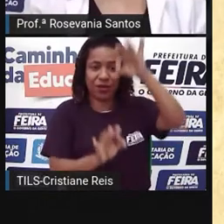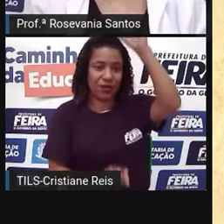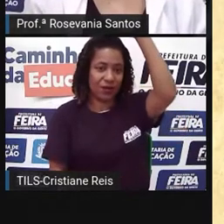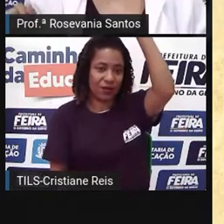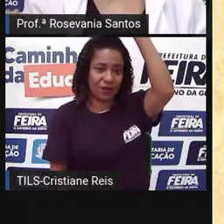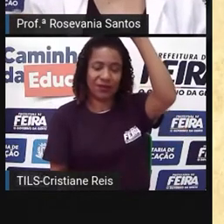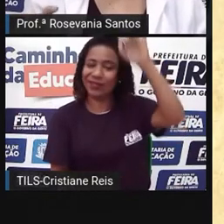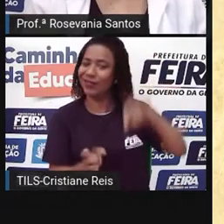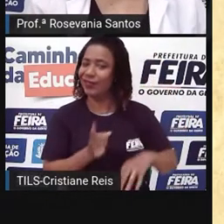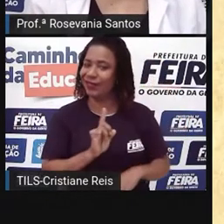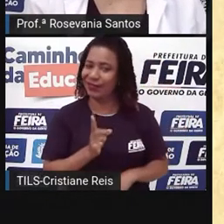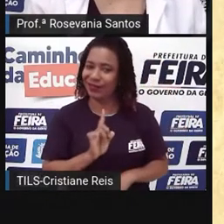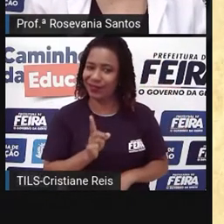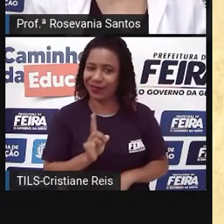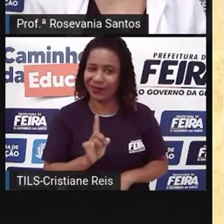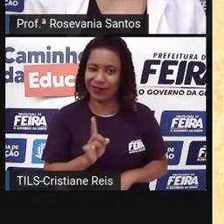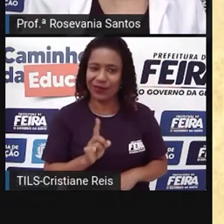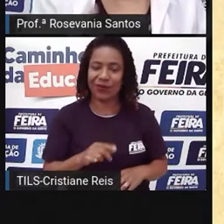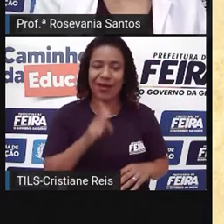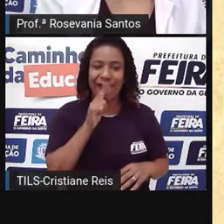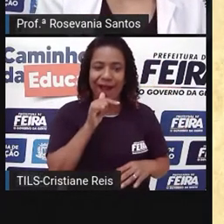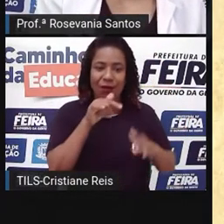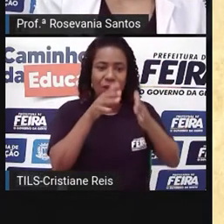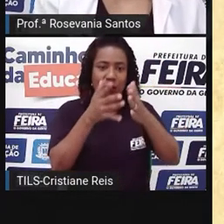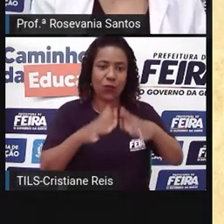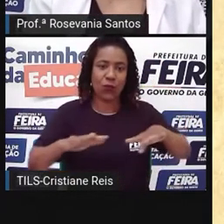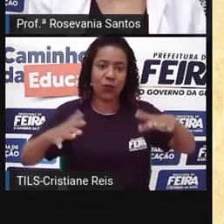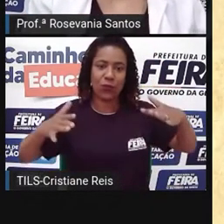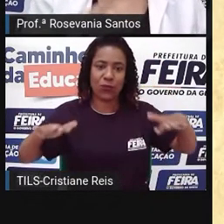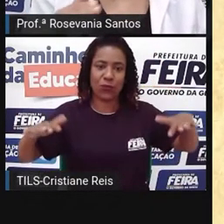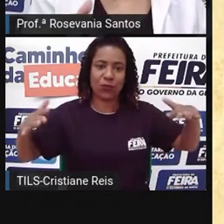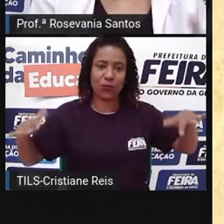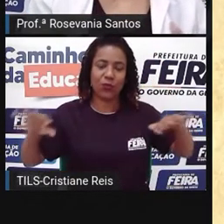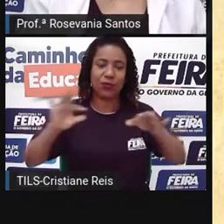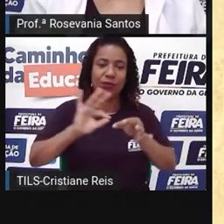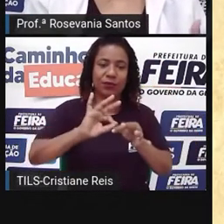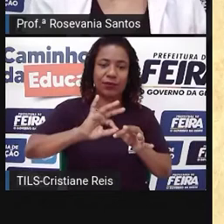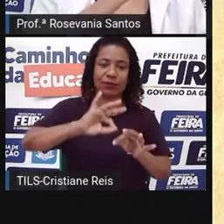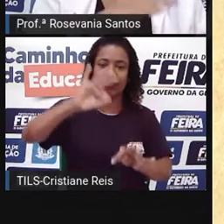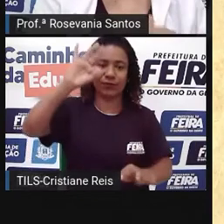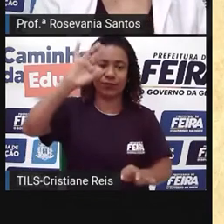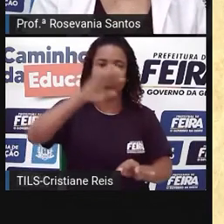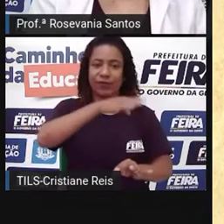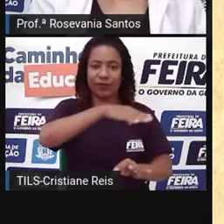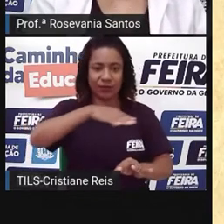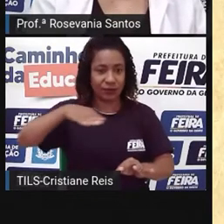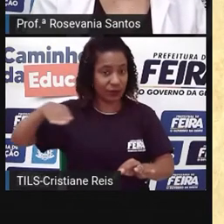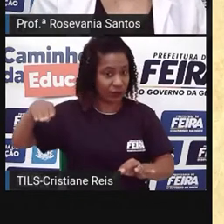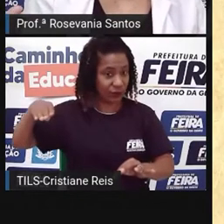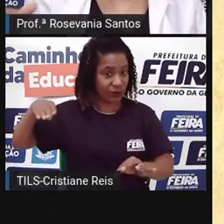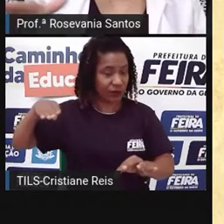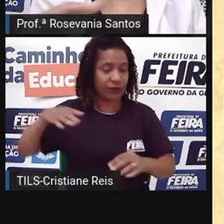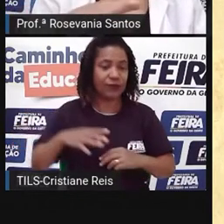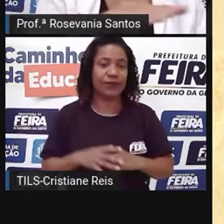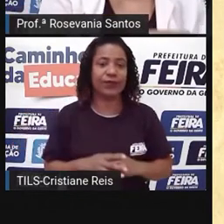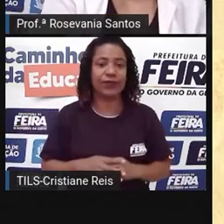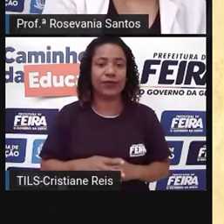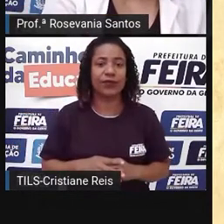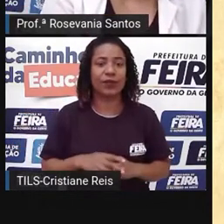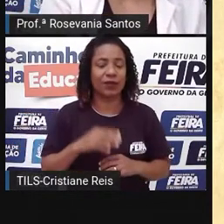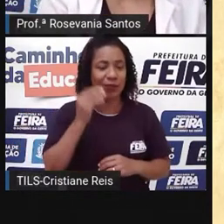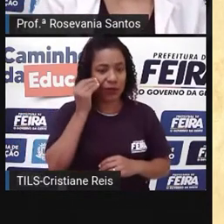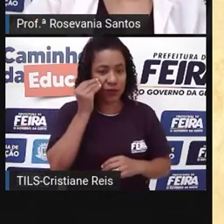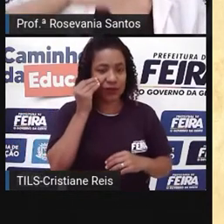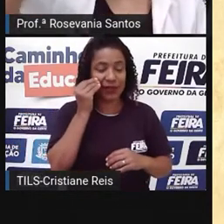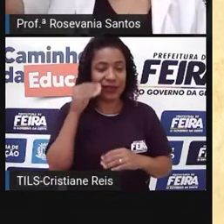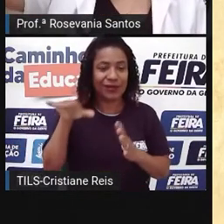o topo, né? Que faz diferença isso, que às vezes pode estar embaixo d'água. No caso da gente aí, a gente conta como marco zero o